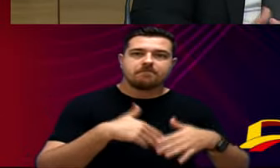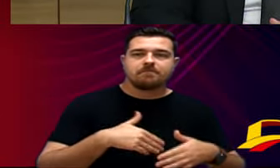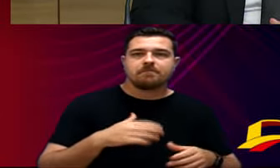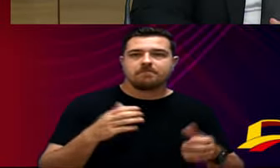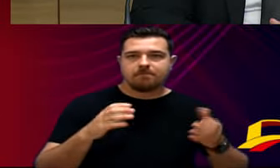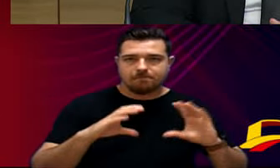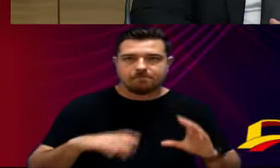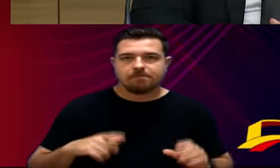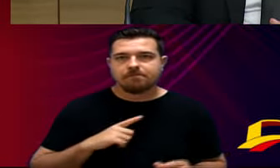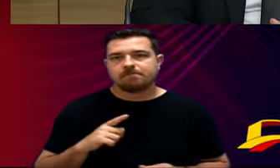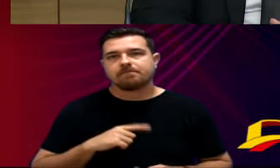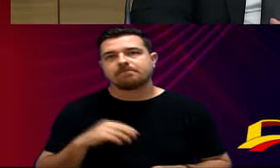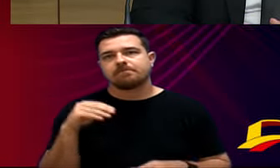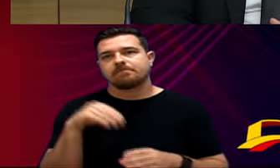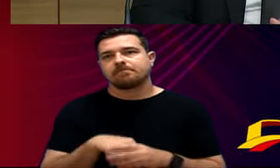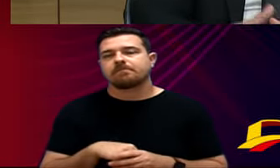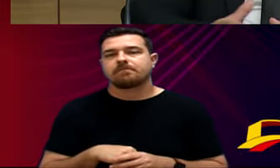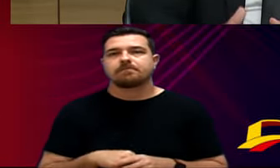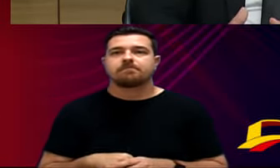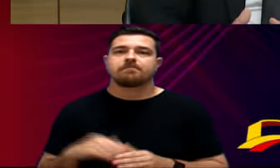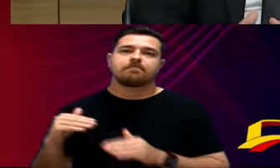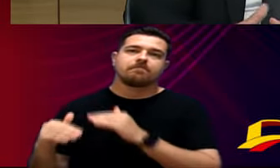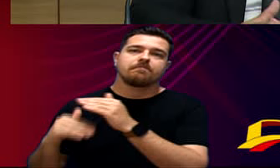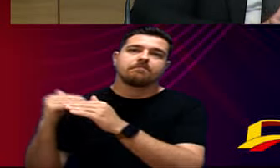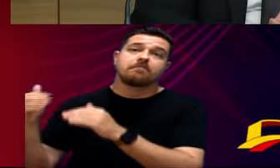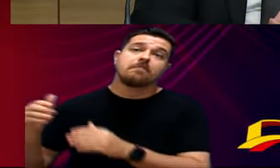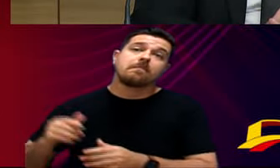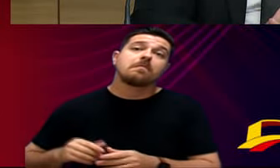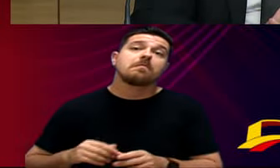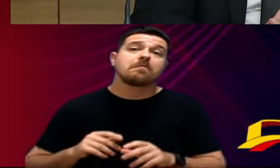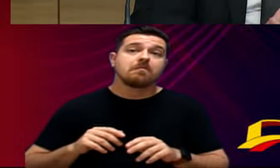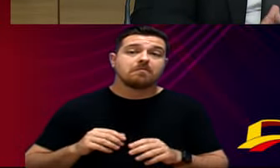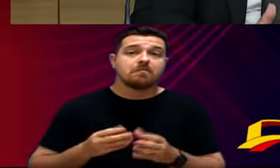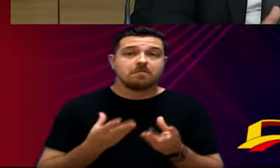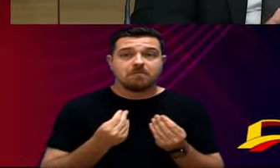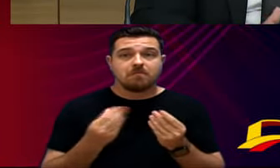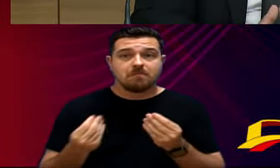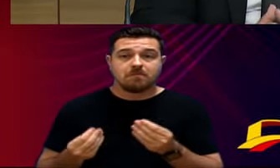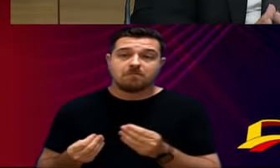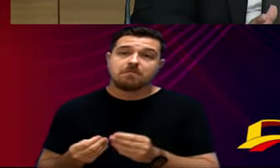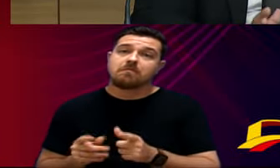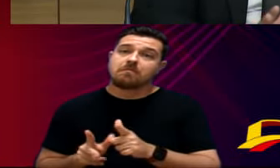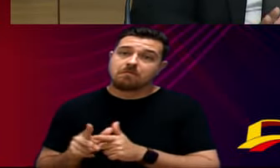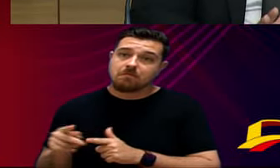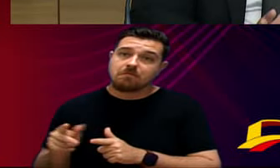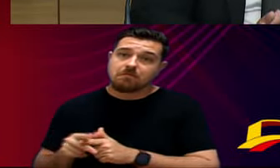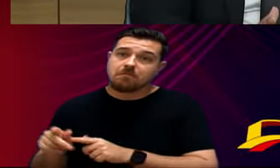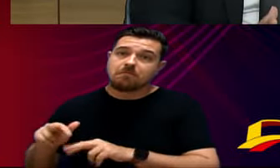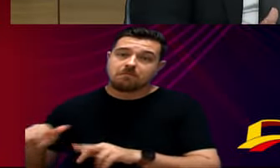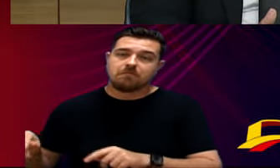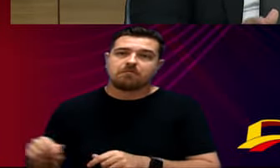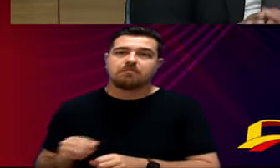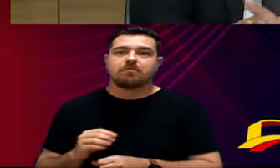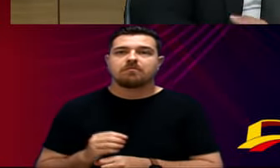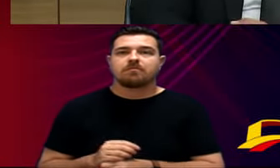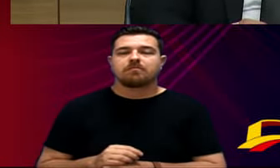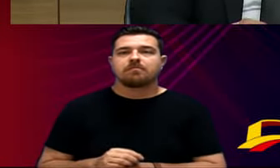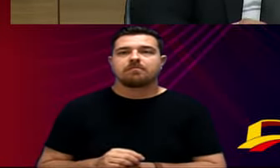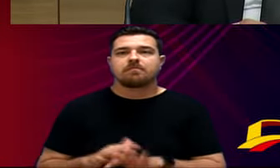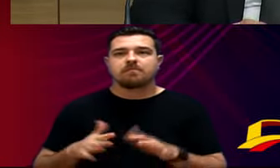eh interno de acesso onde a maioria dos guardas foram promovidos inclus aqueles mais antigos foi meados